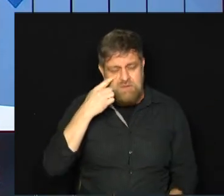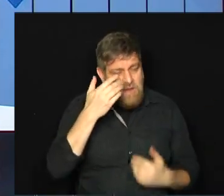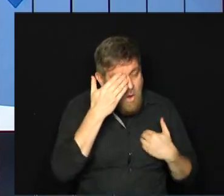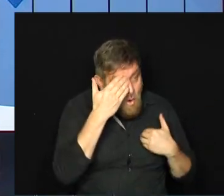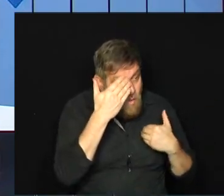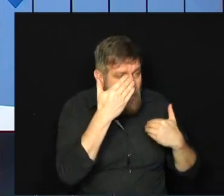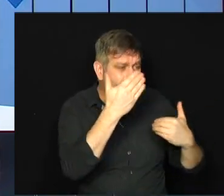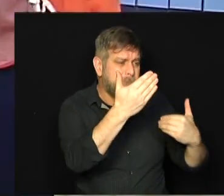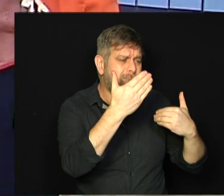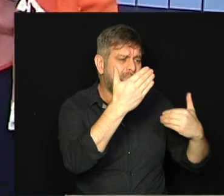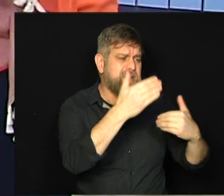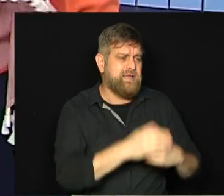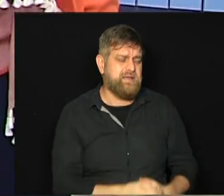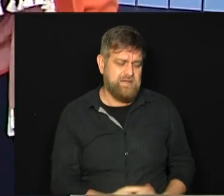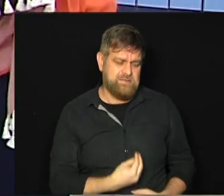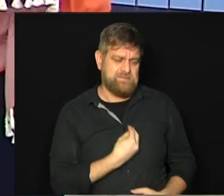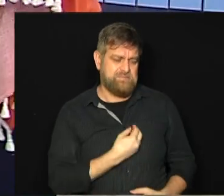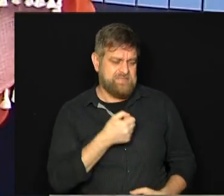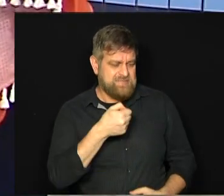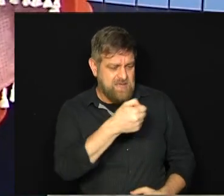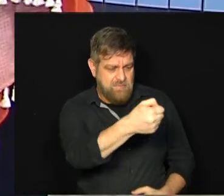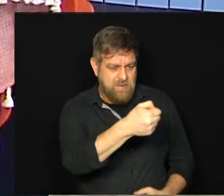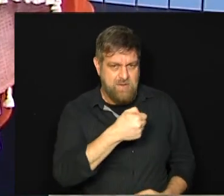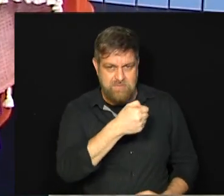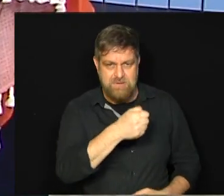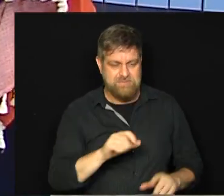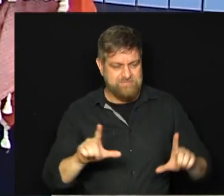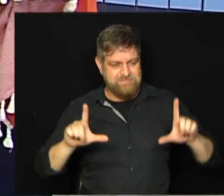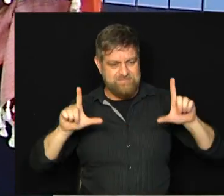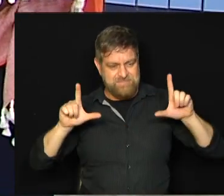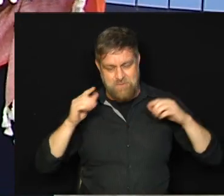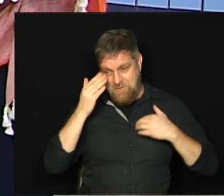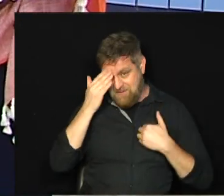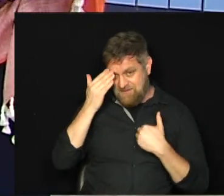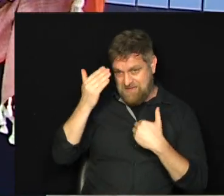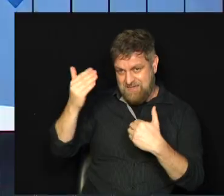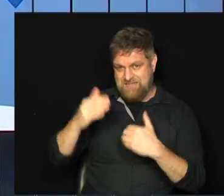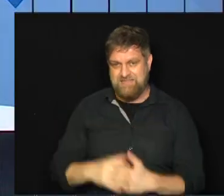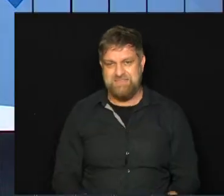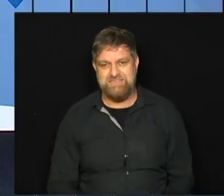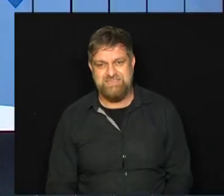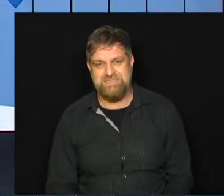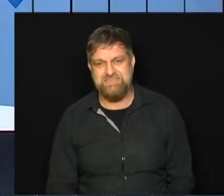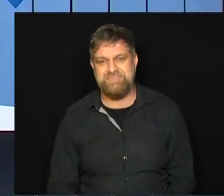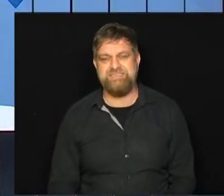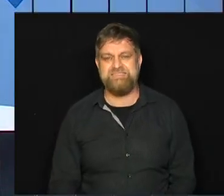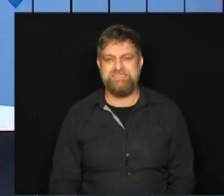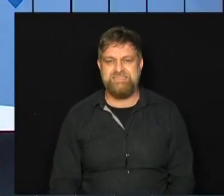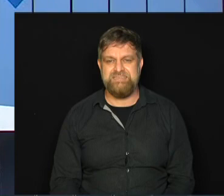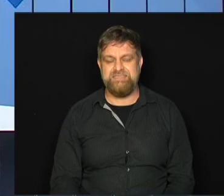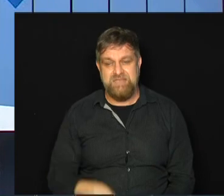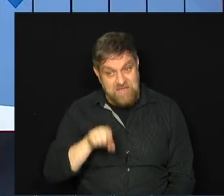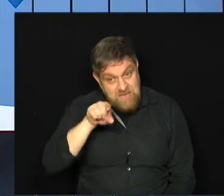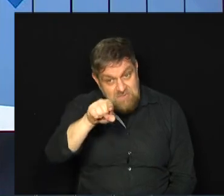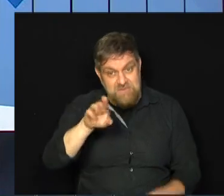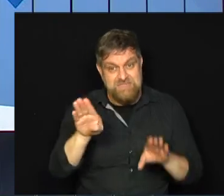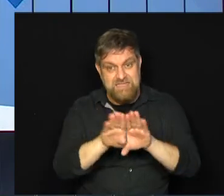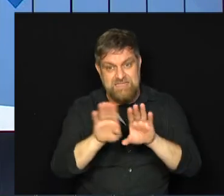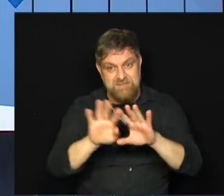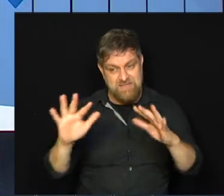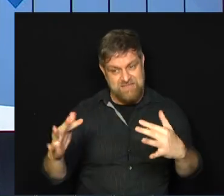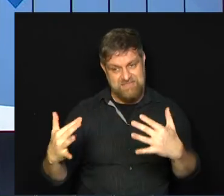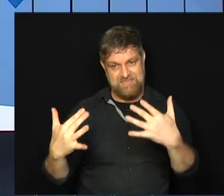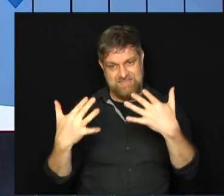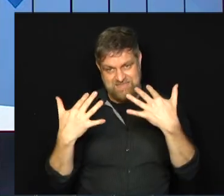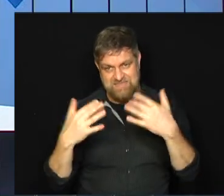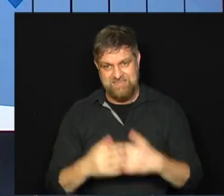muito obrigada por sua presença aqui com a gente. Eu te agradeço. E obrigada a você, obrigada. E obrigada a você também que esteve